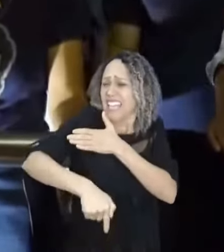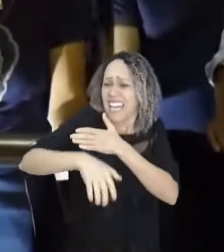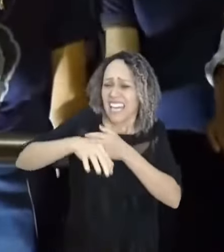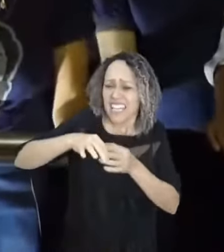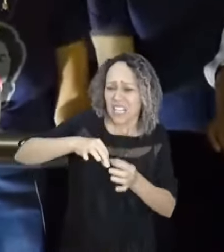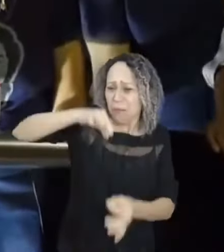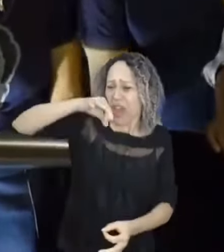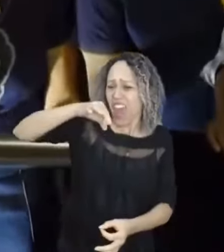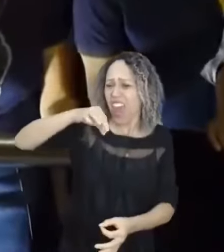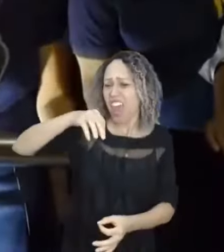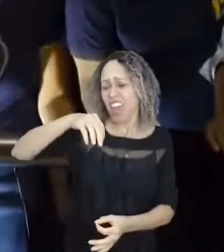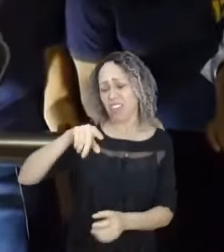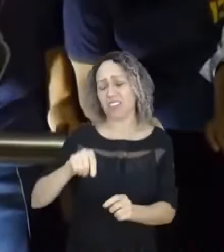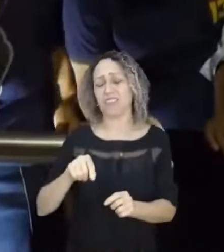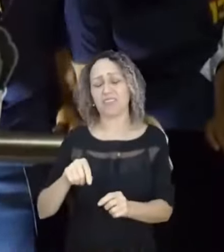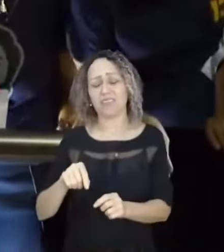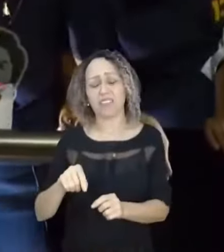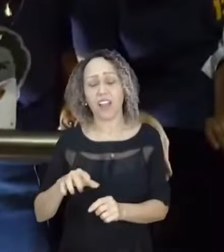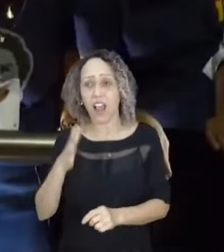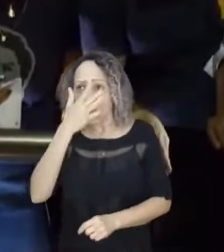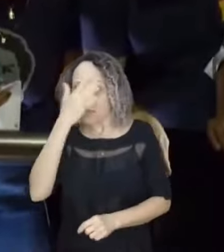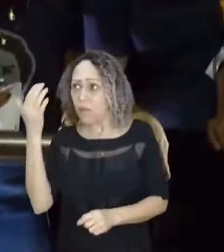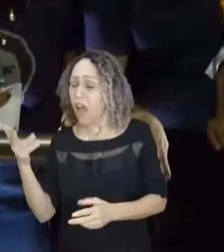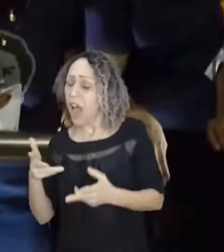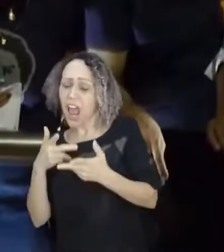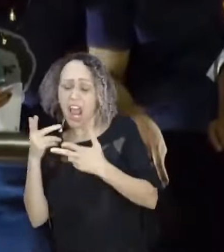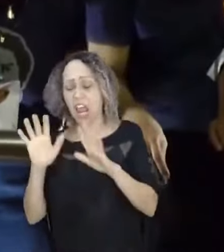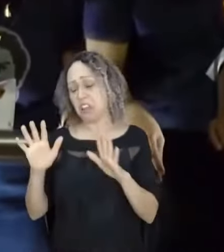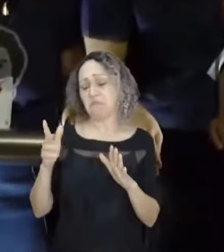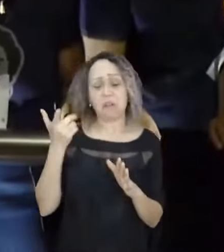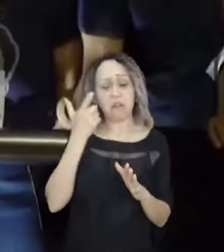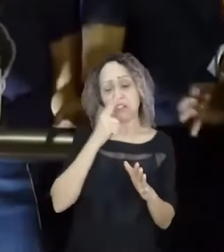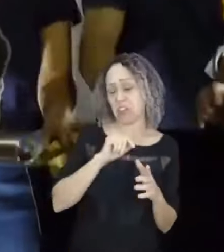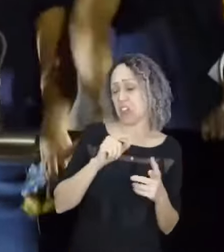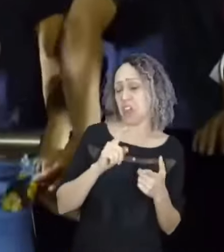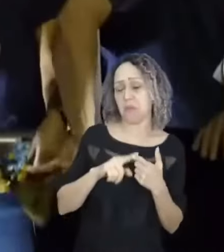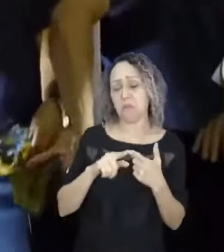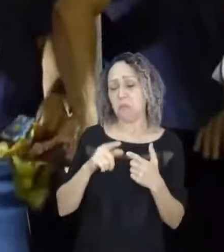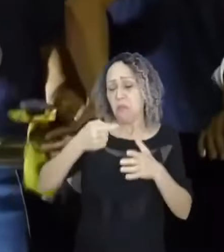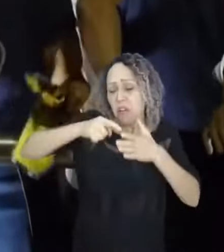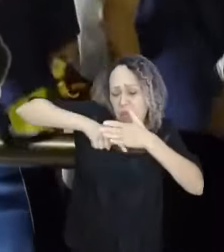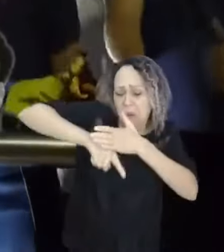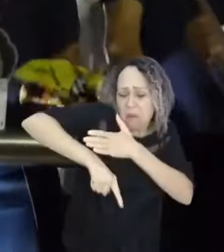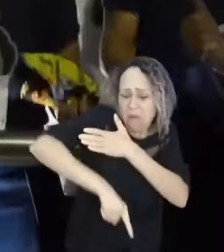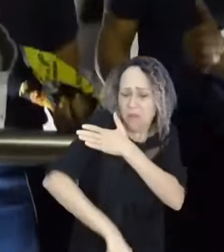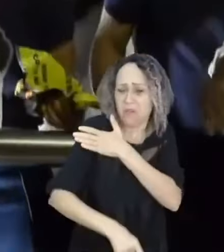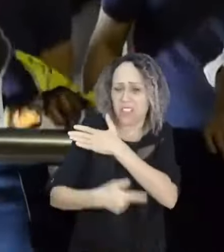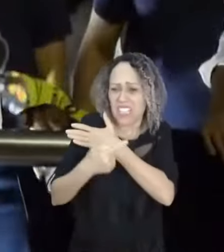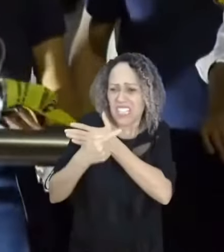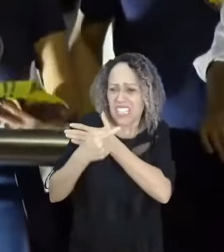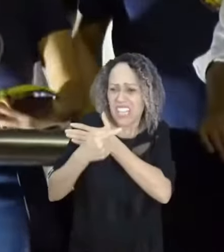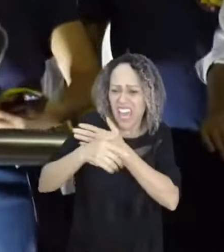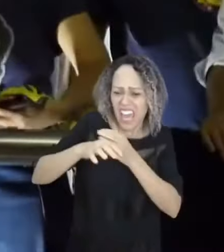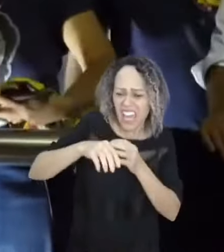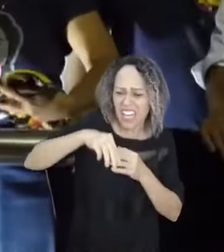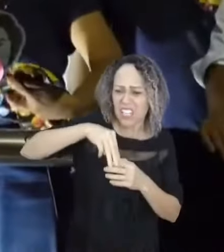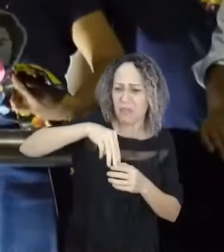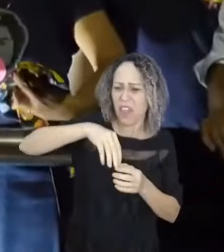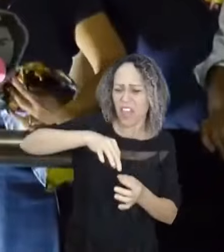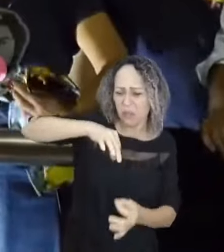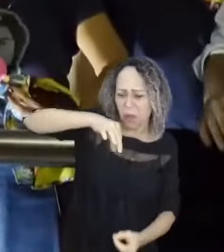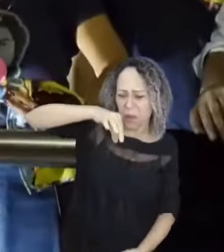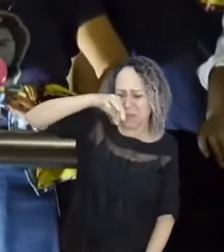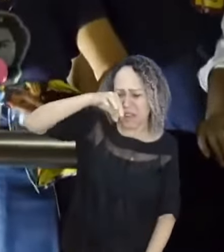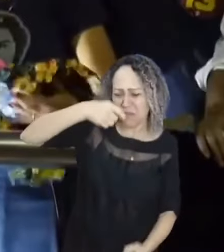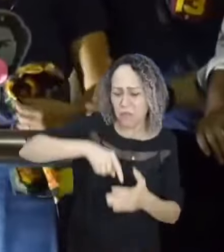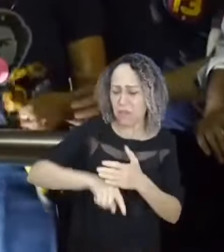Hoje o barril de petróleo tirado de 7 mil metros de profundidade custa o mesmo preço do barril de petróleo da